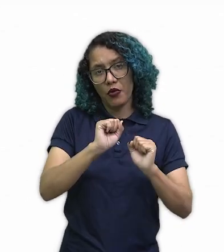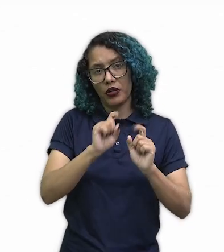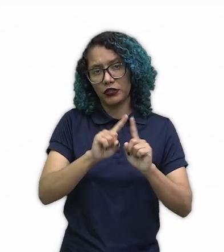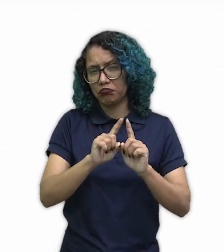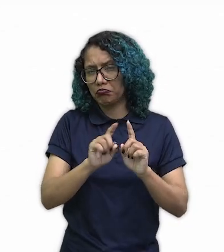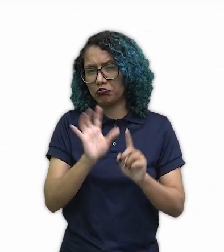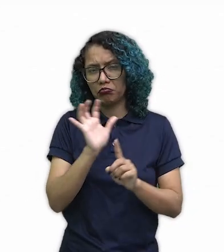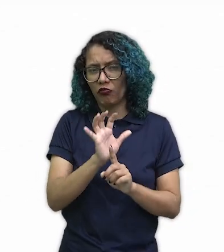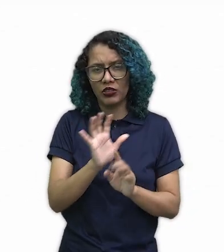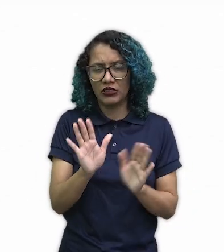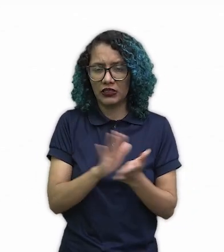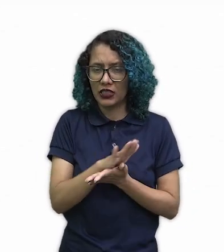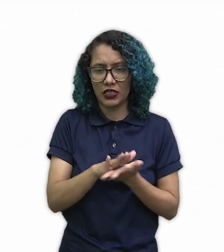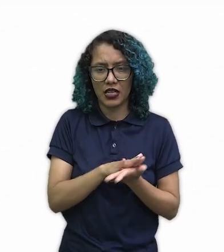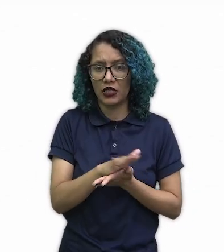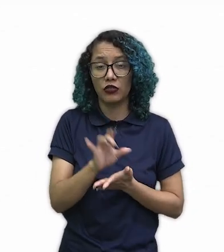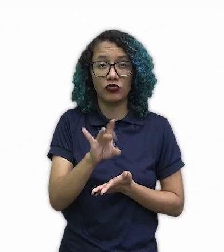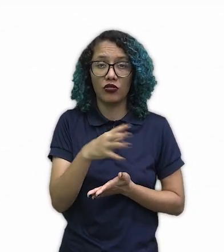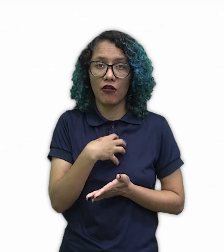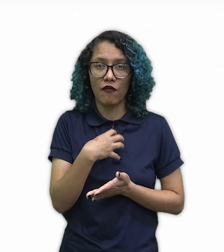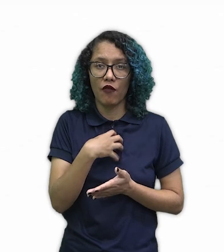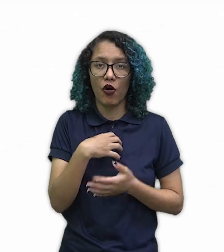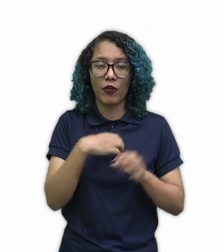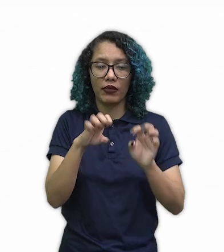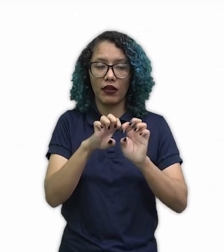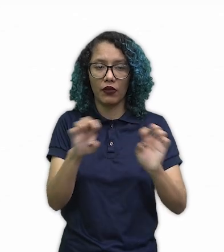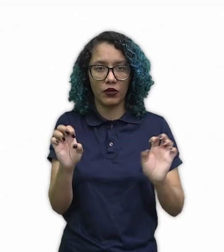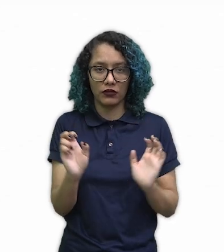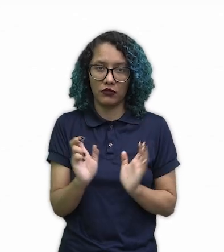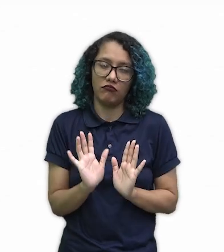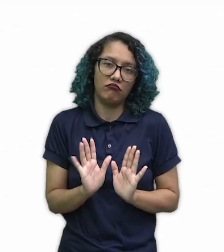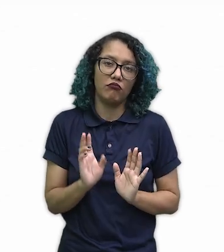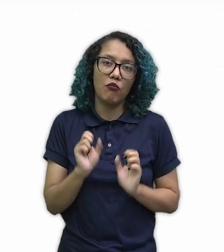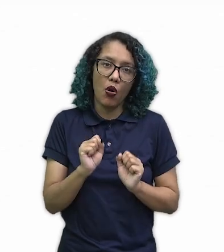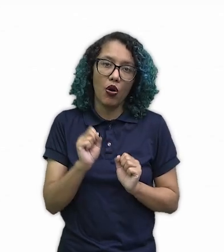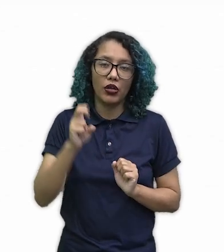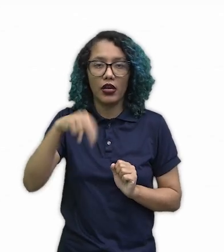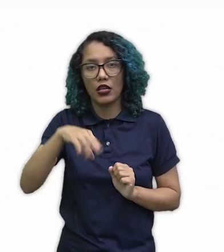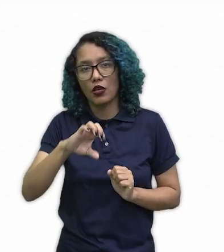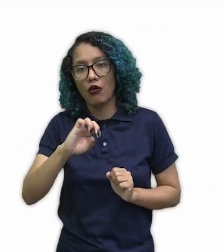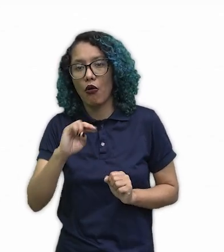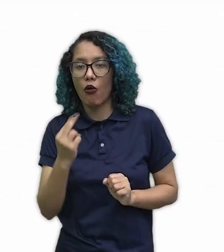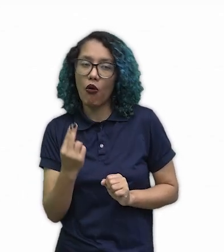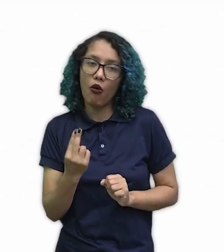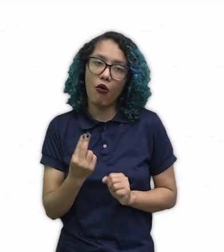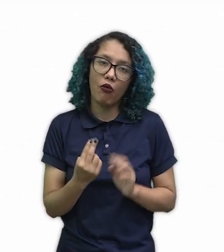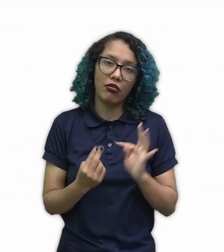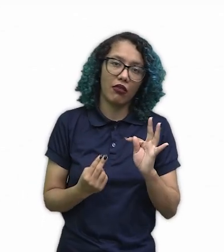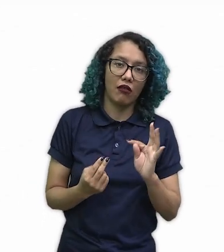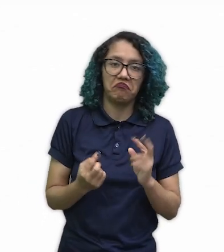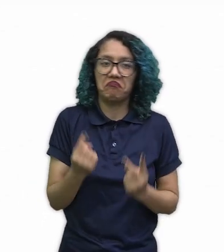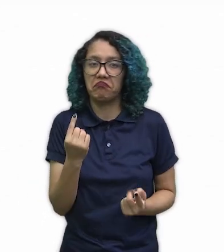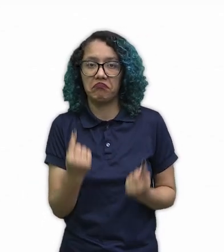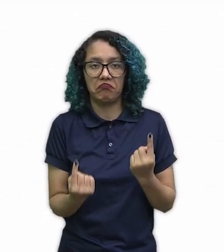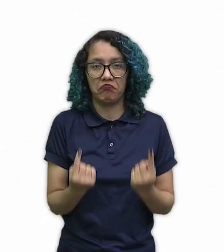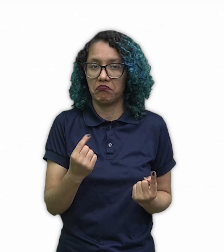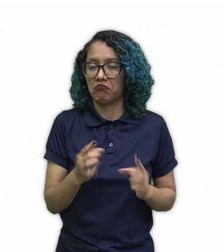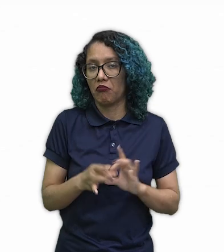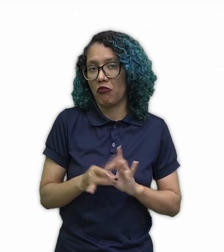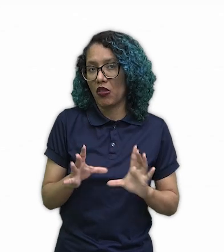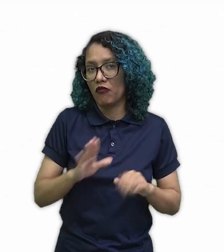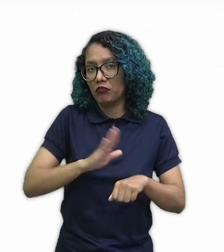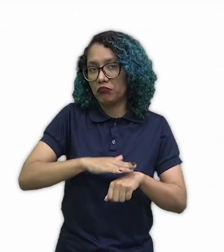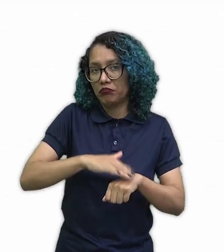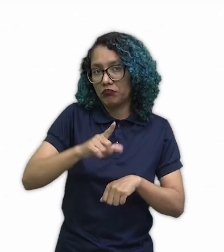tu vê essa mesma fórmula sendo igual a capital vezes a taxa vezes T. Ó. Não vai influenciar em nada, isso é uma maneira da